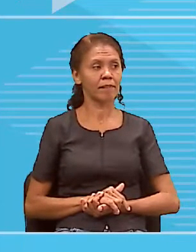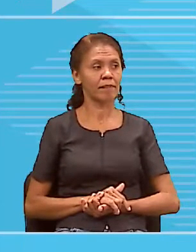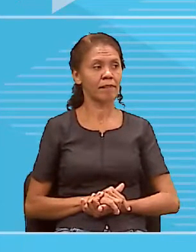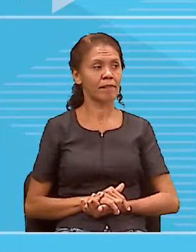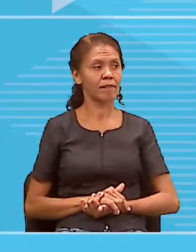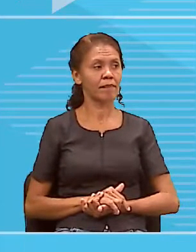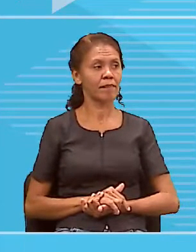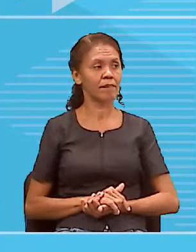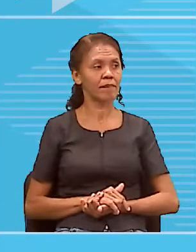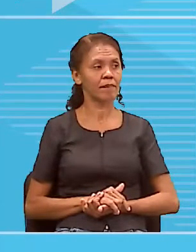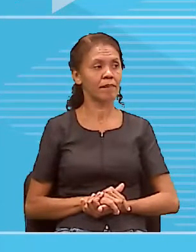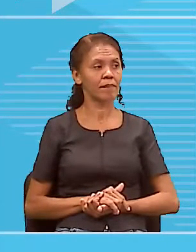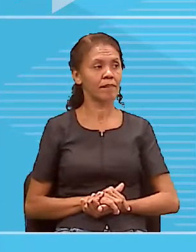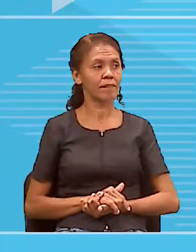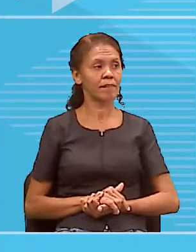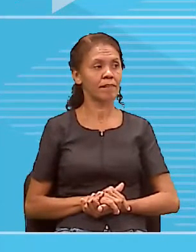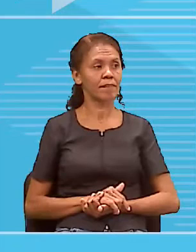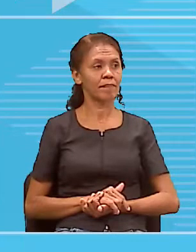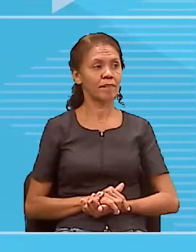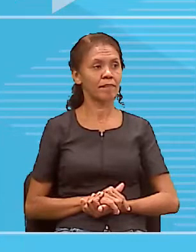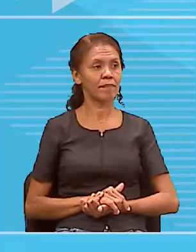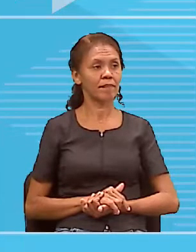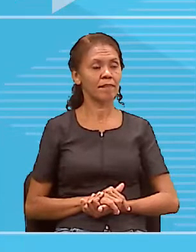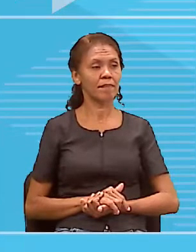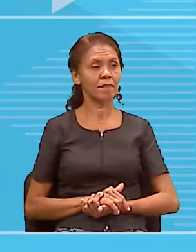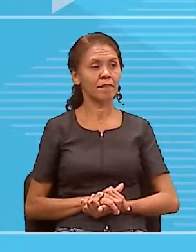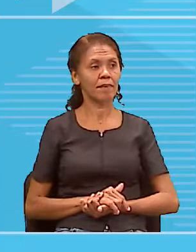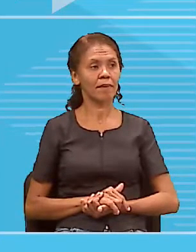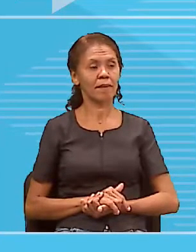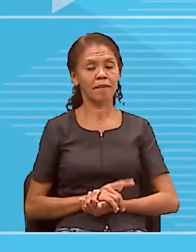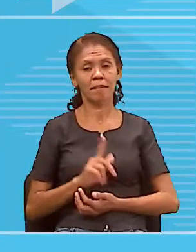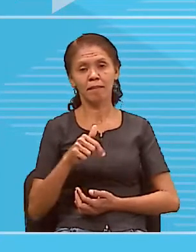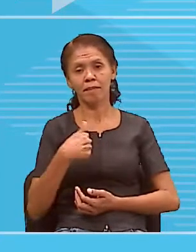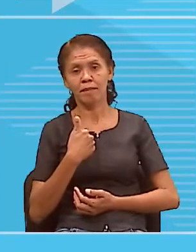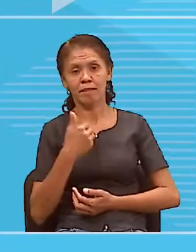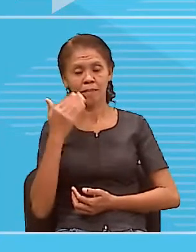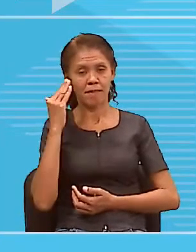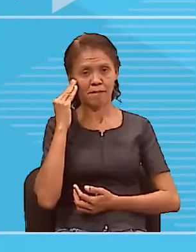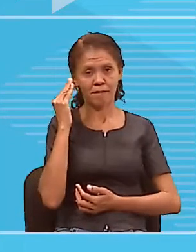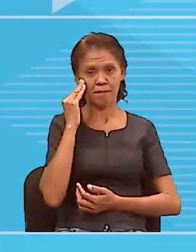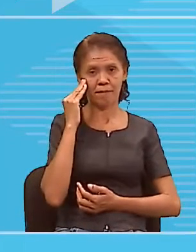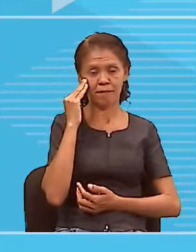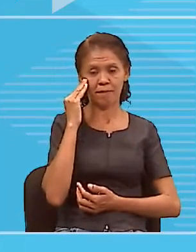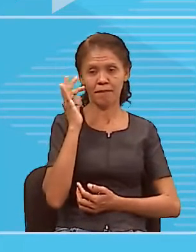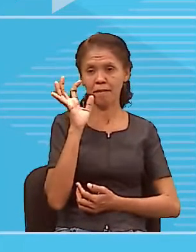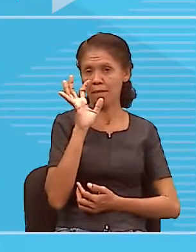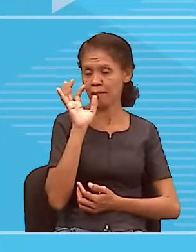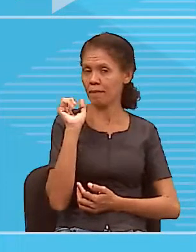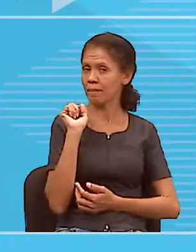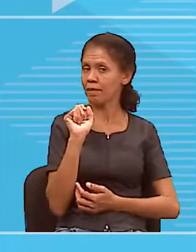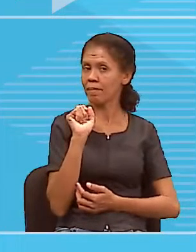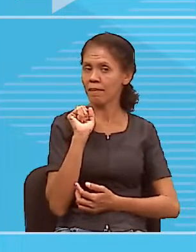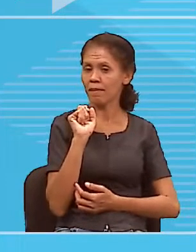nesse caso a gente já consegue observar o comportamento